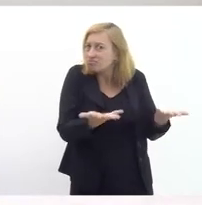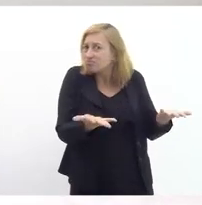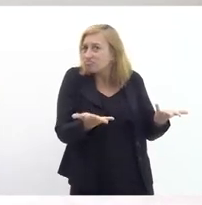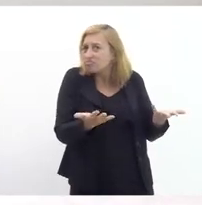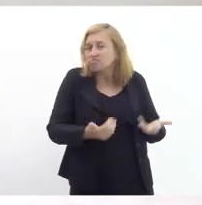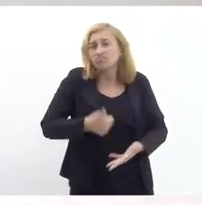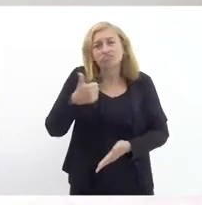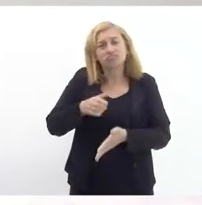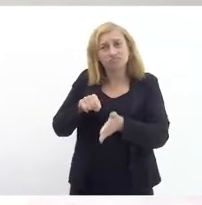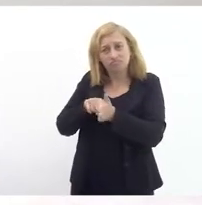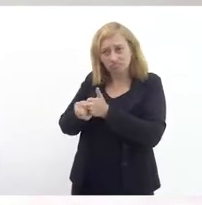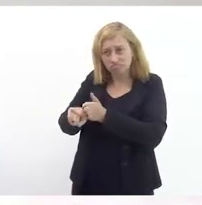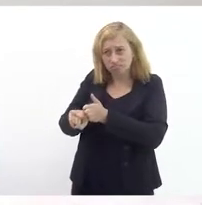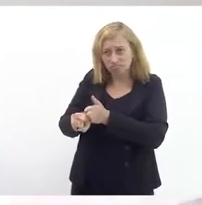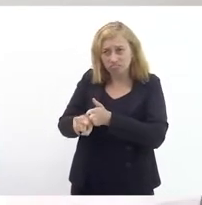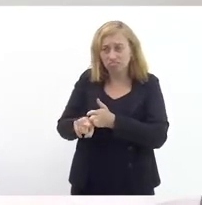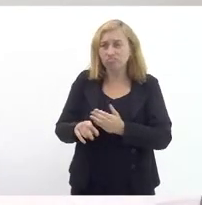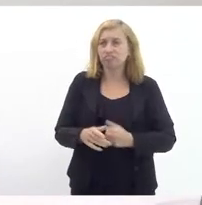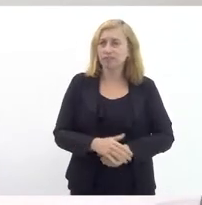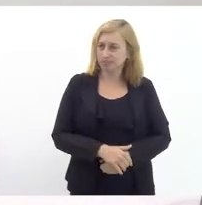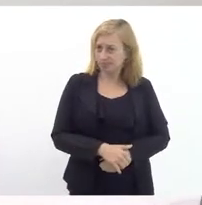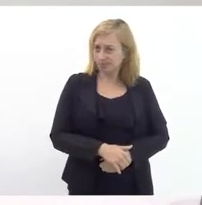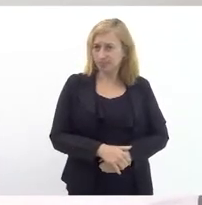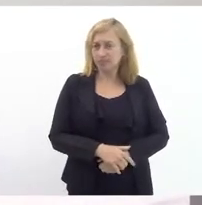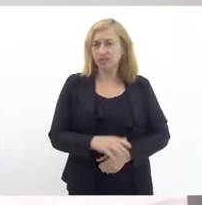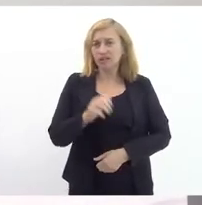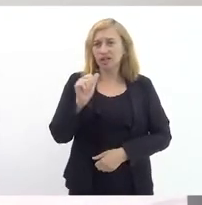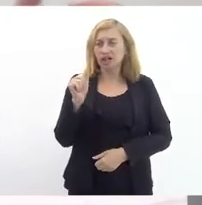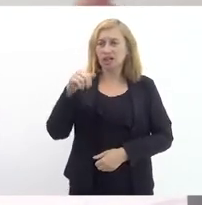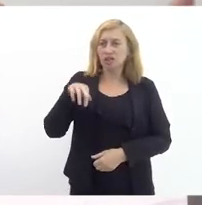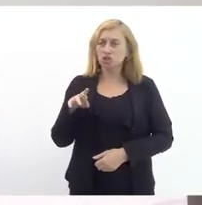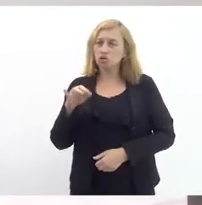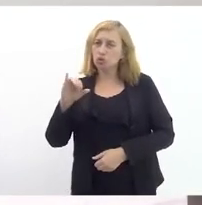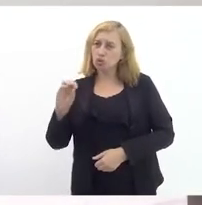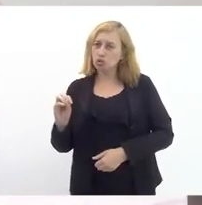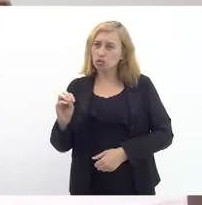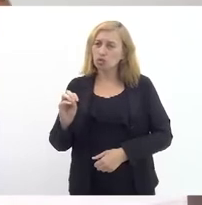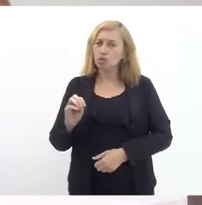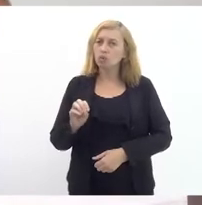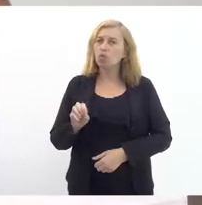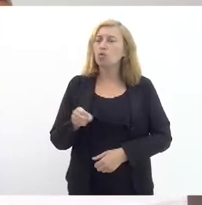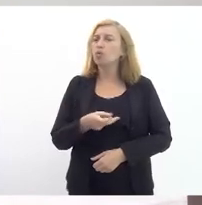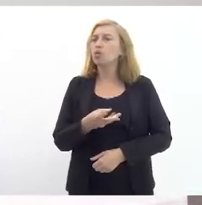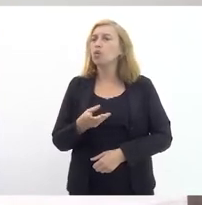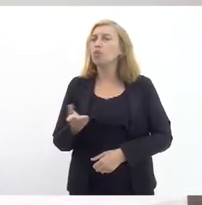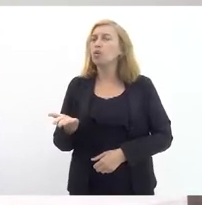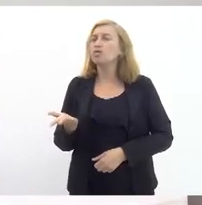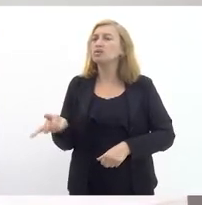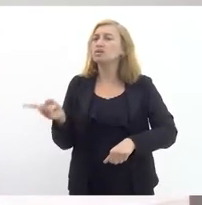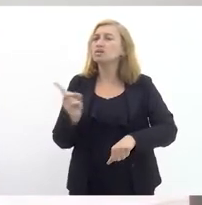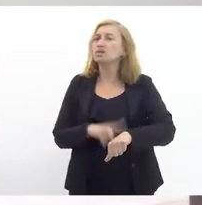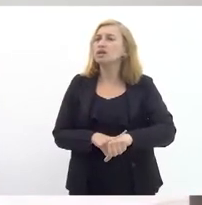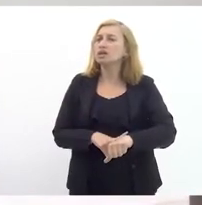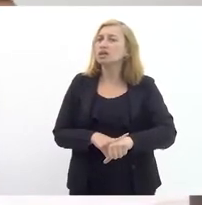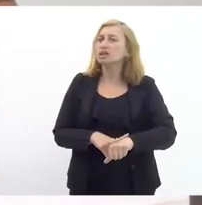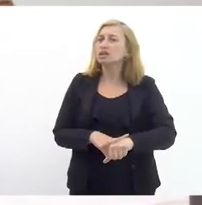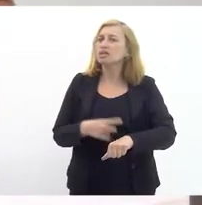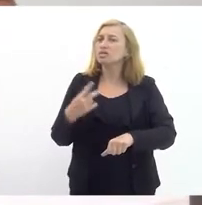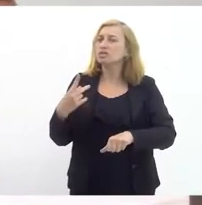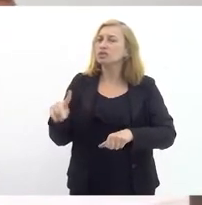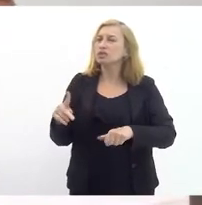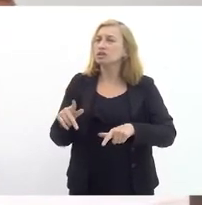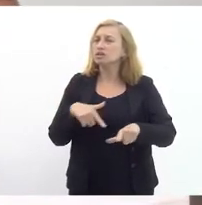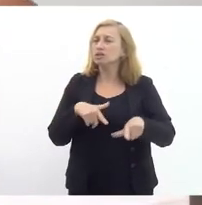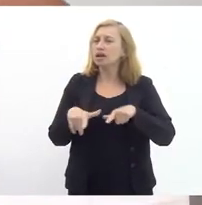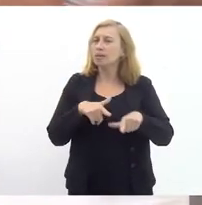primeira pergunta ao senhor Antônio Carlos, quanto tempo o senhor tem à frente da